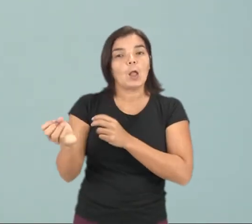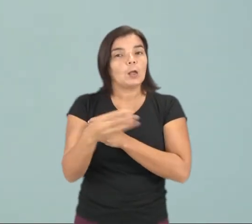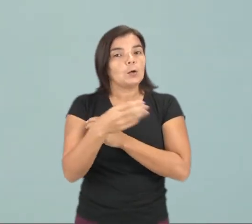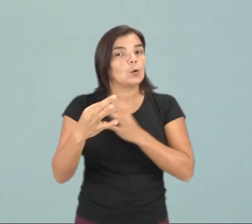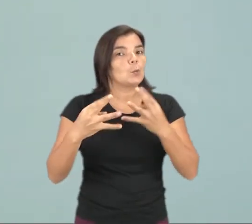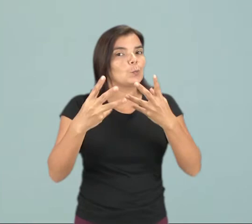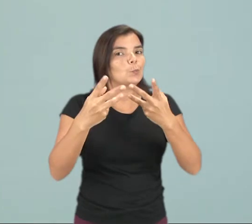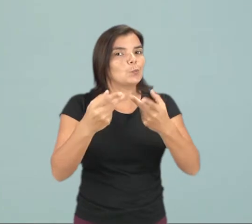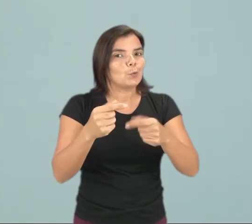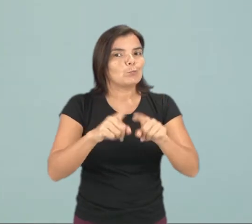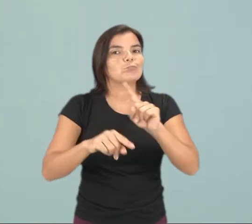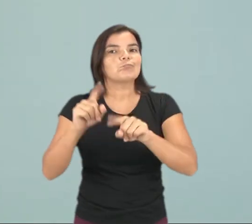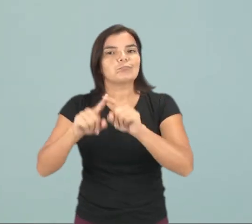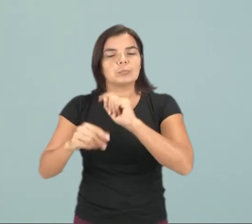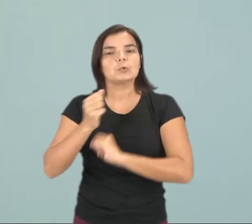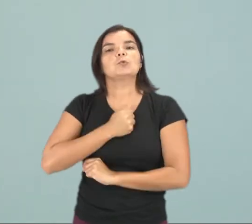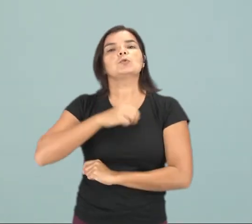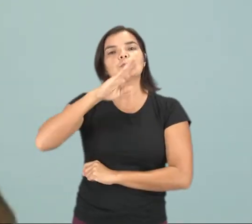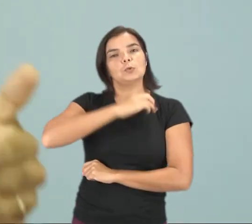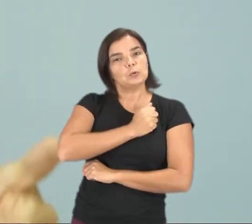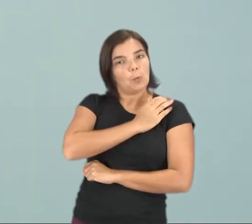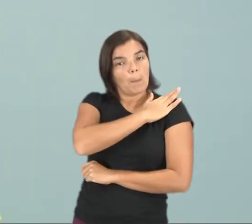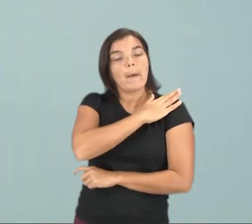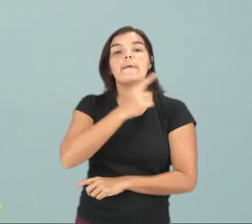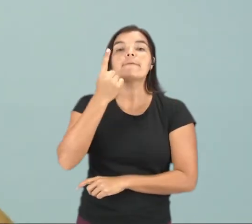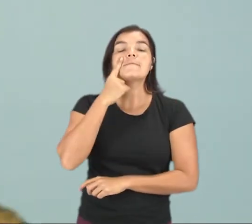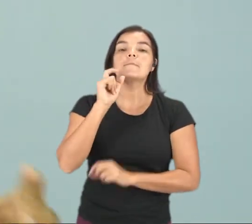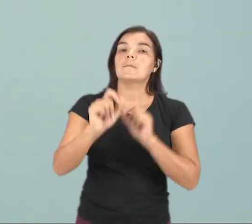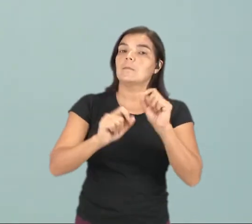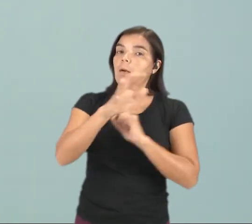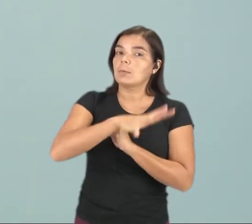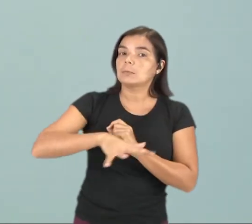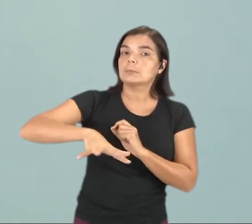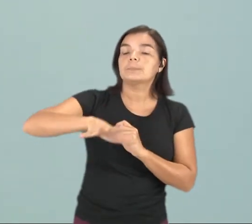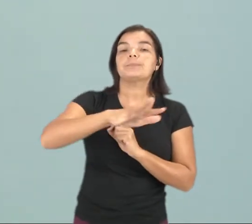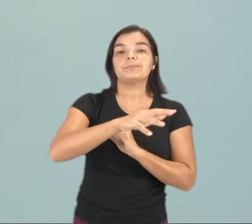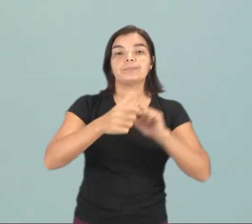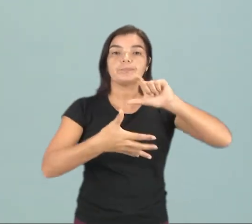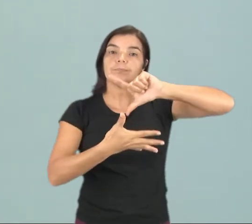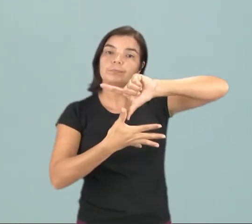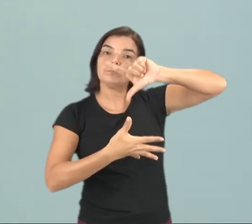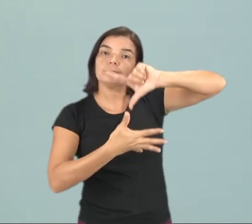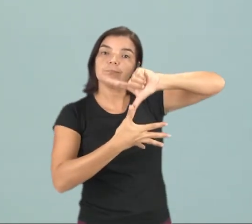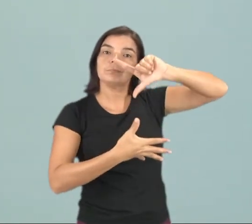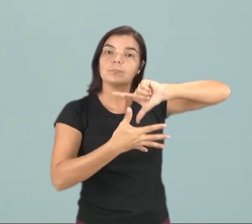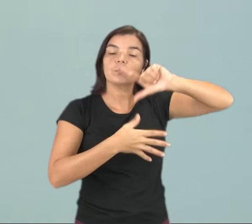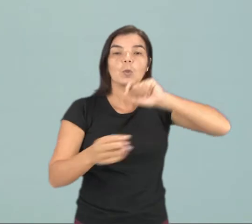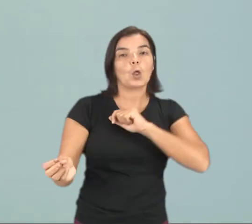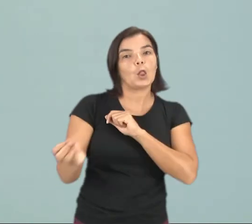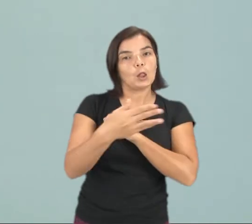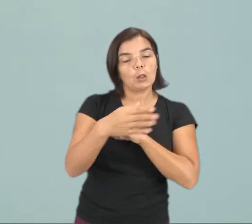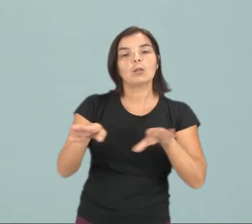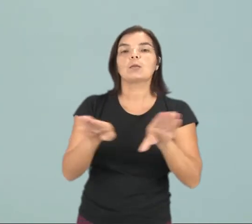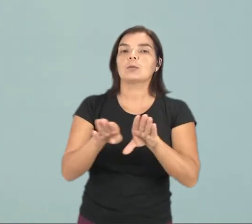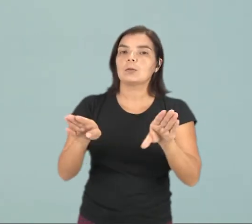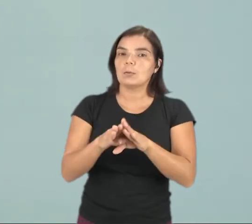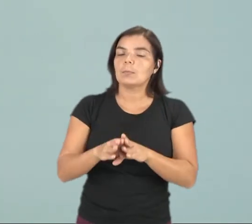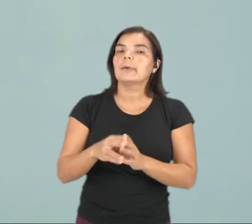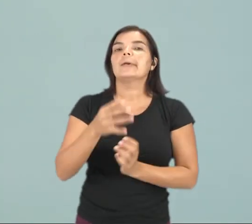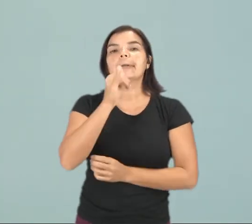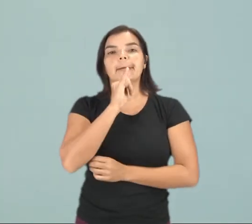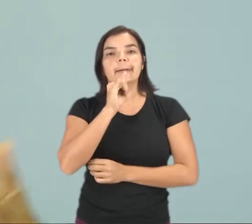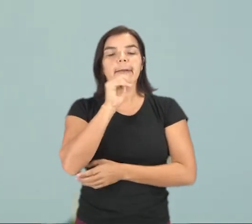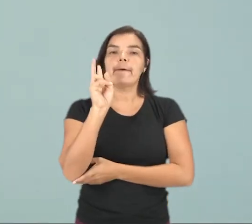renovar todos os seus equipamentos militares, visto que a maior parte da América Latina renovou seu arsenal. Exemplo